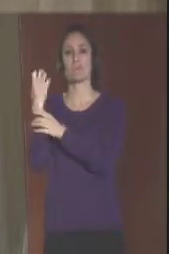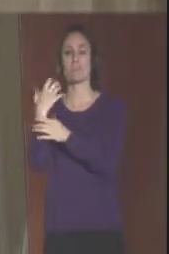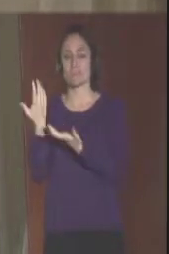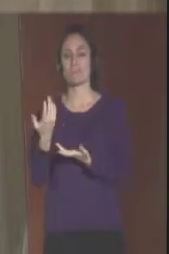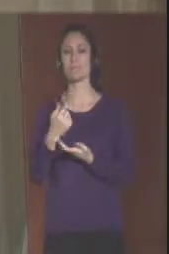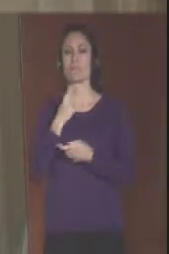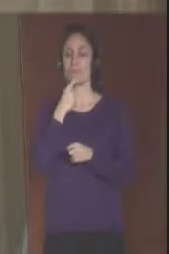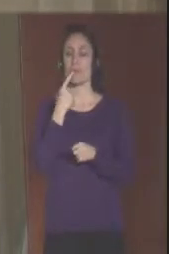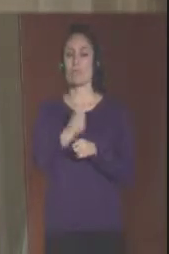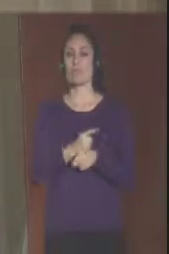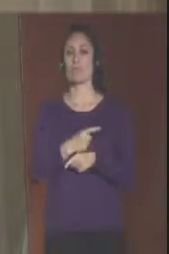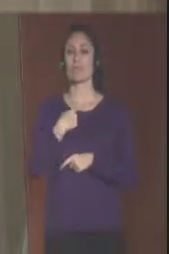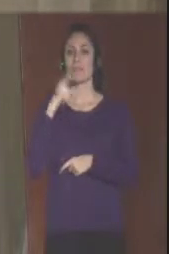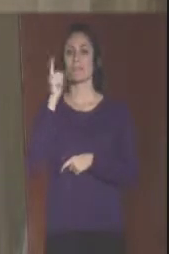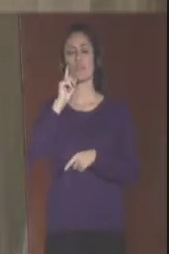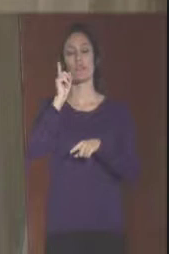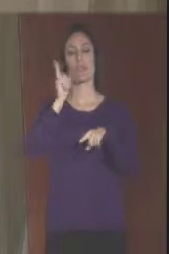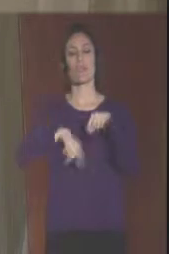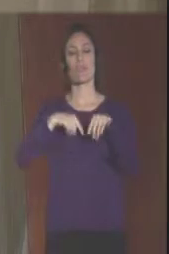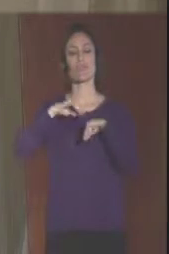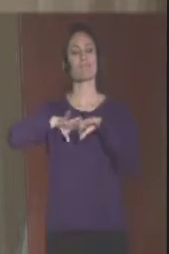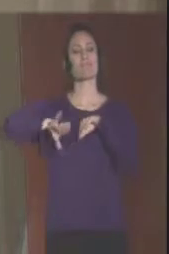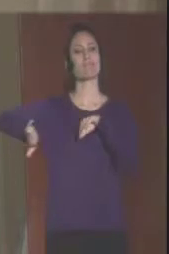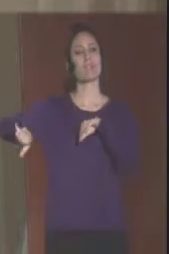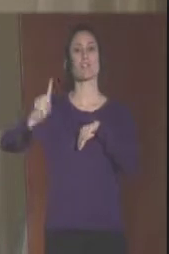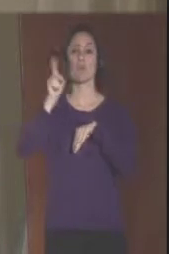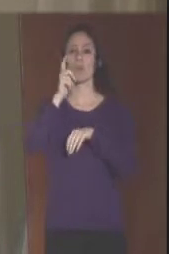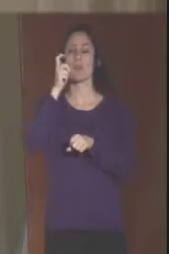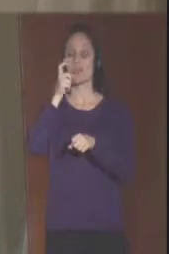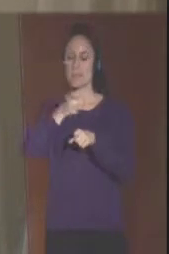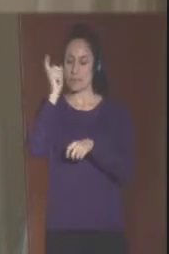respostas. Mas eu penso o seguinte, que